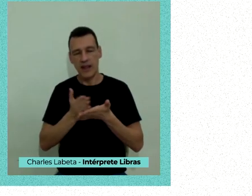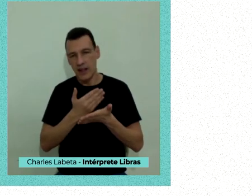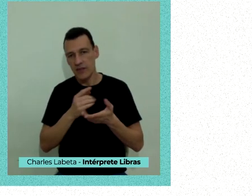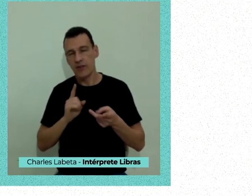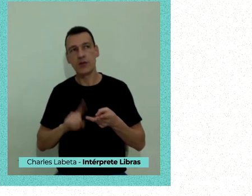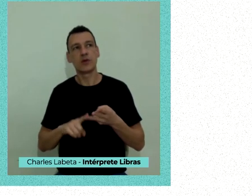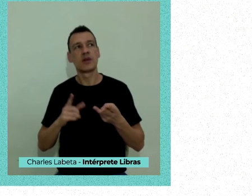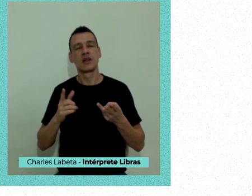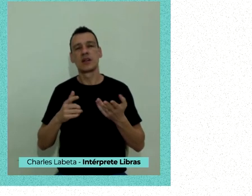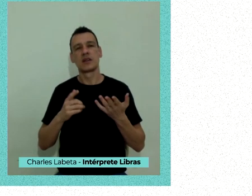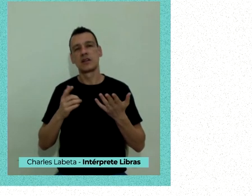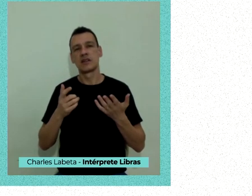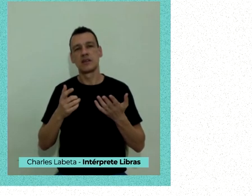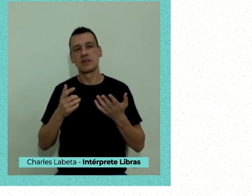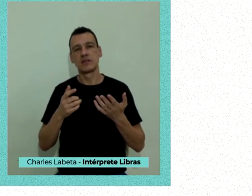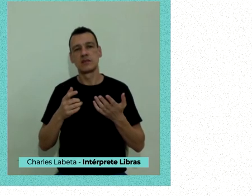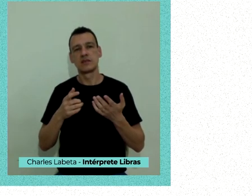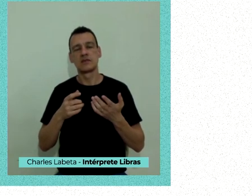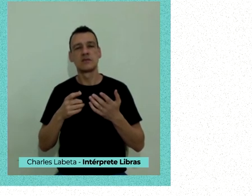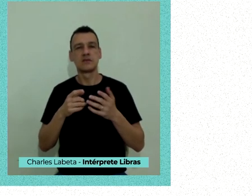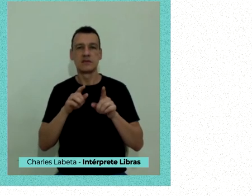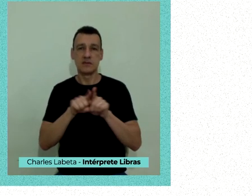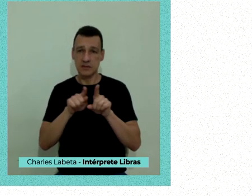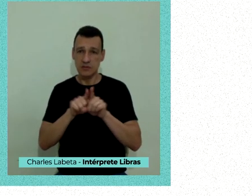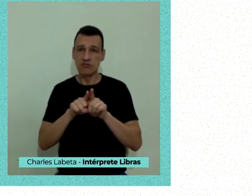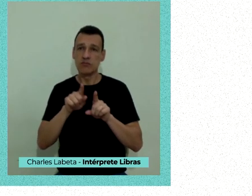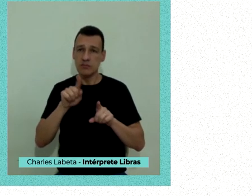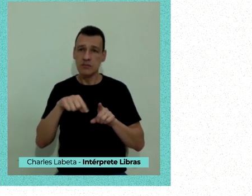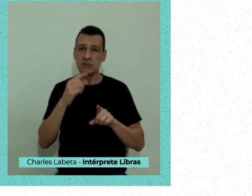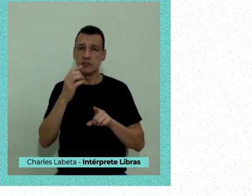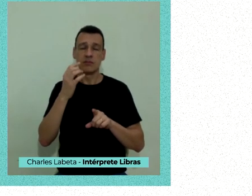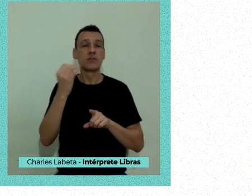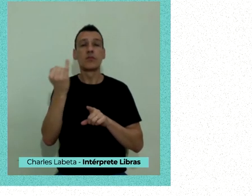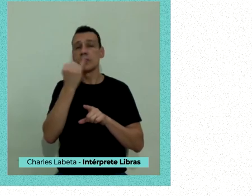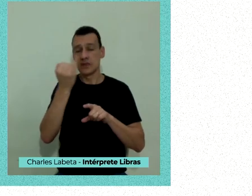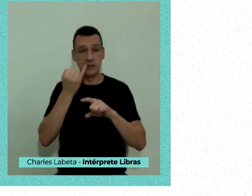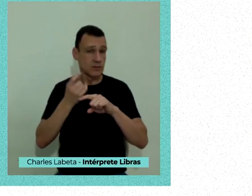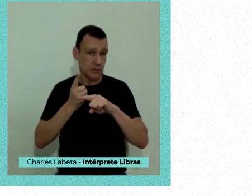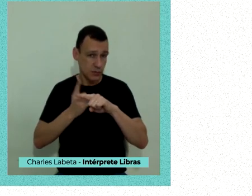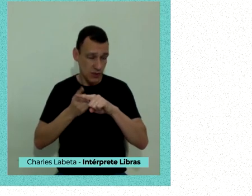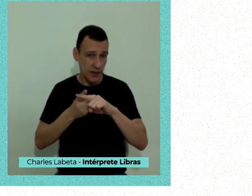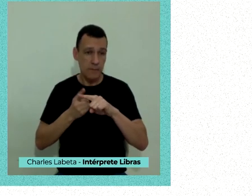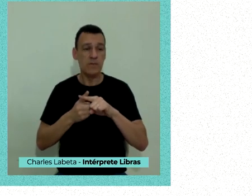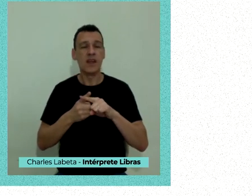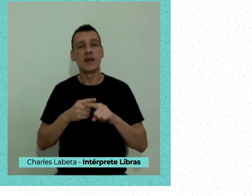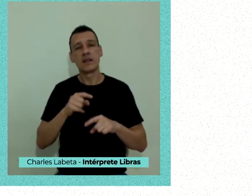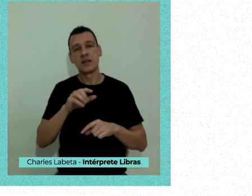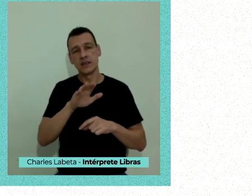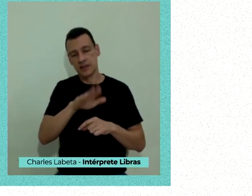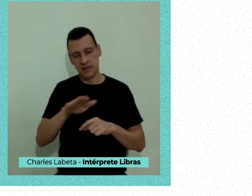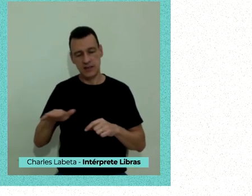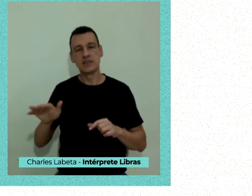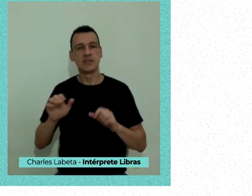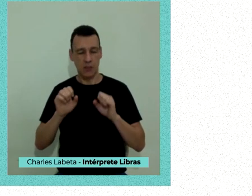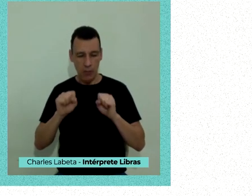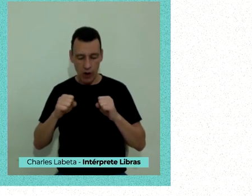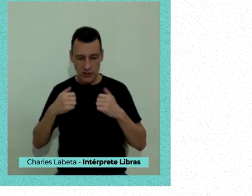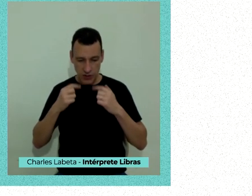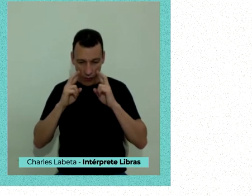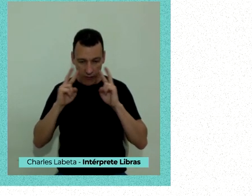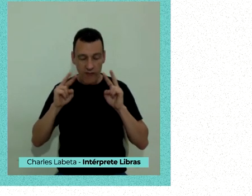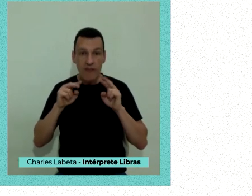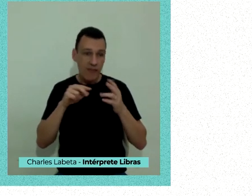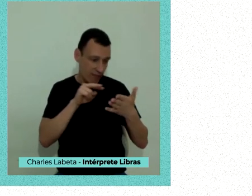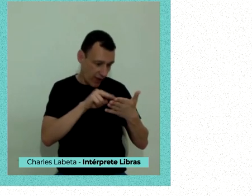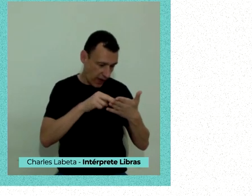que ela é importante no sentido em que as crianças, elas podem vislumbrar a sua própria figura, se formar enquanto